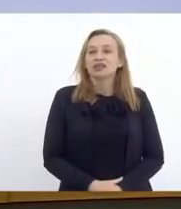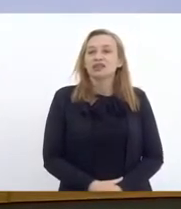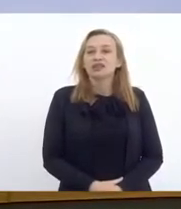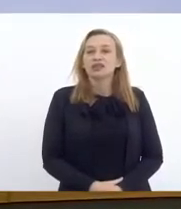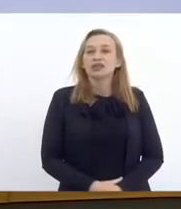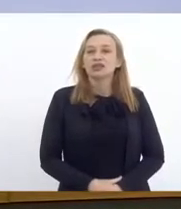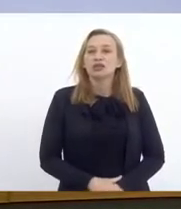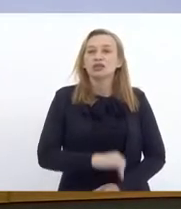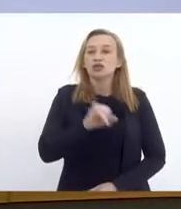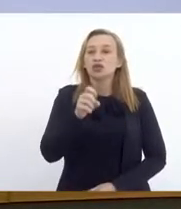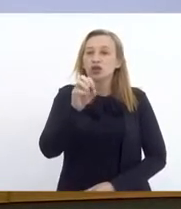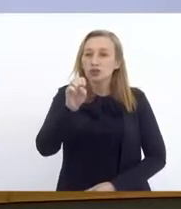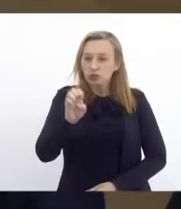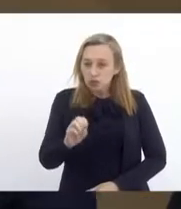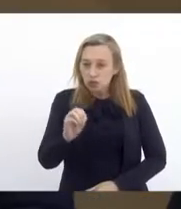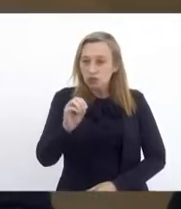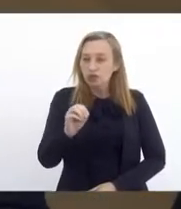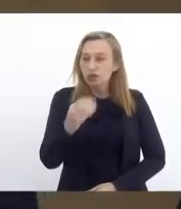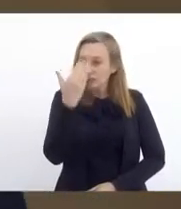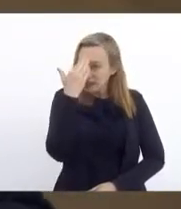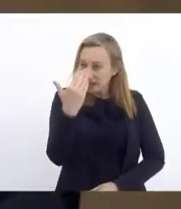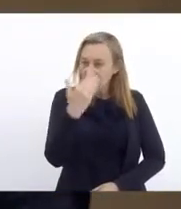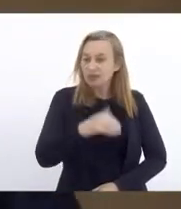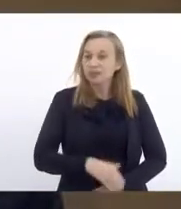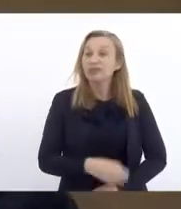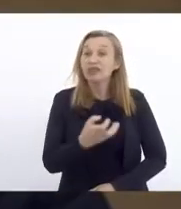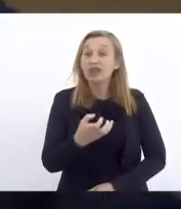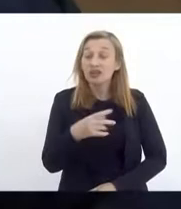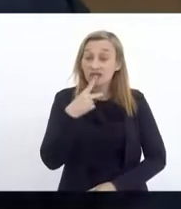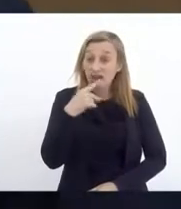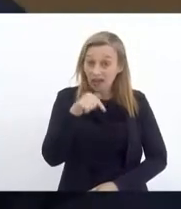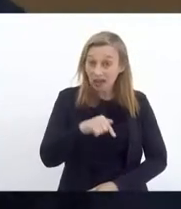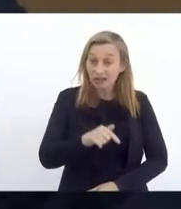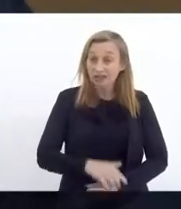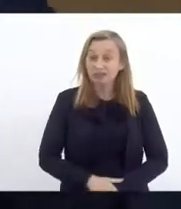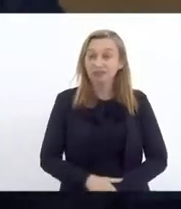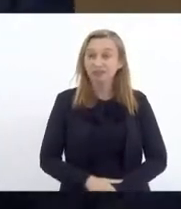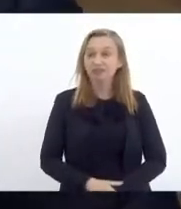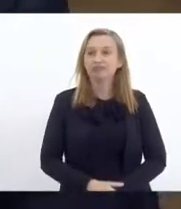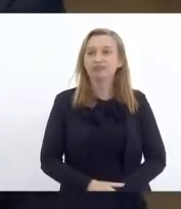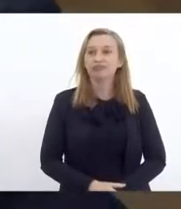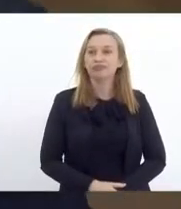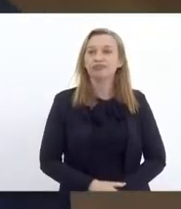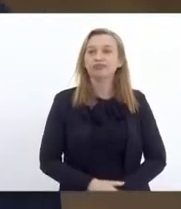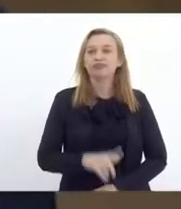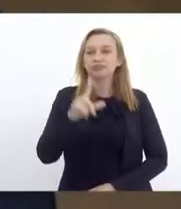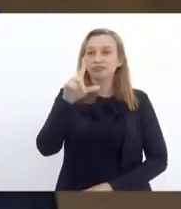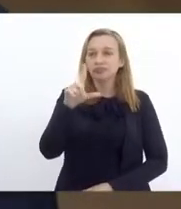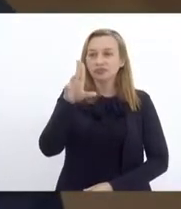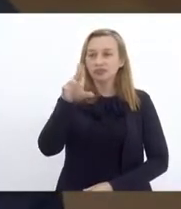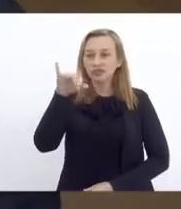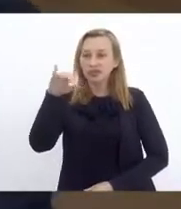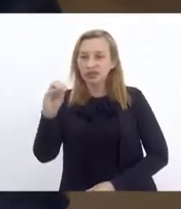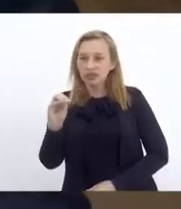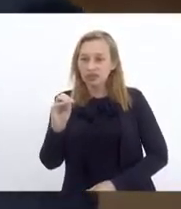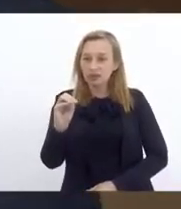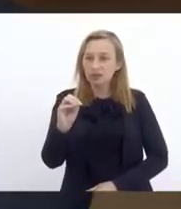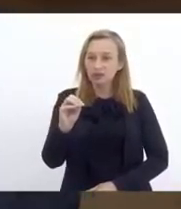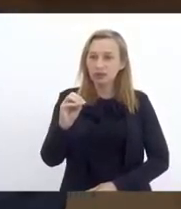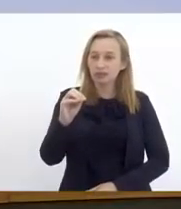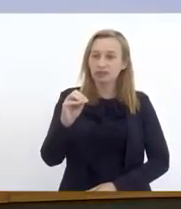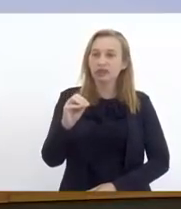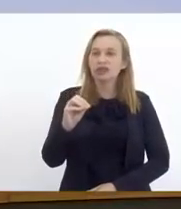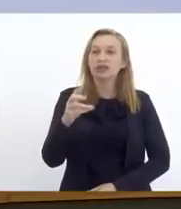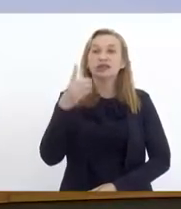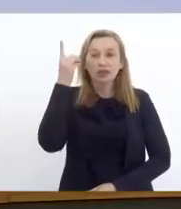Joilson, muito obrigado. Quero dizer aqui ao nosso Luciano Machado, nosso deputado do